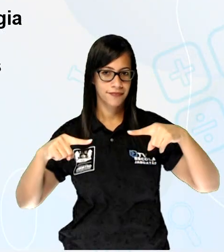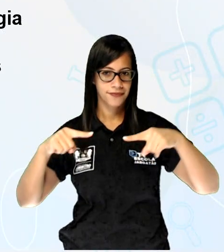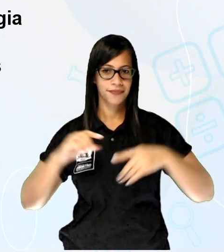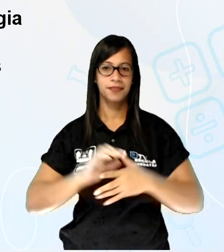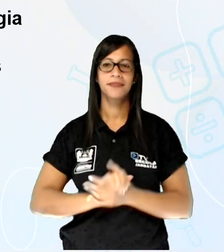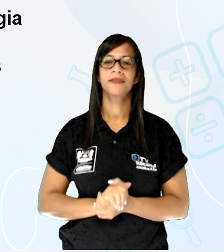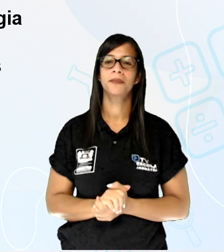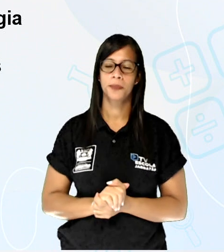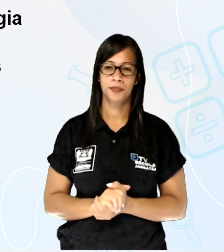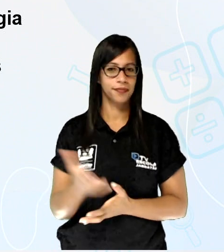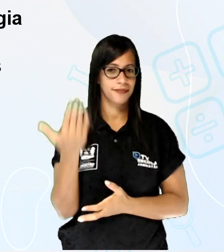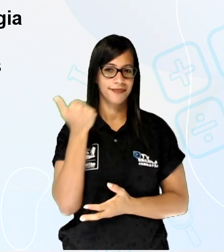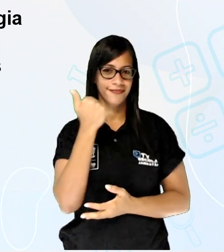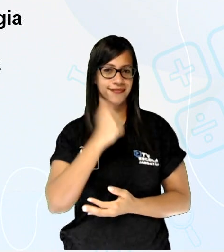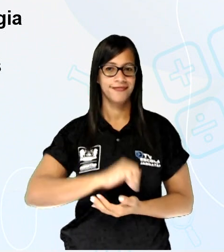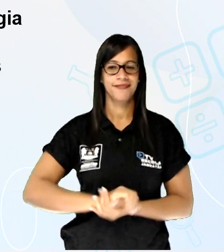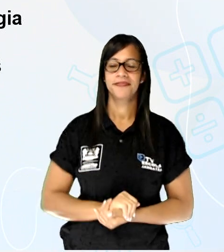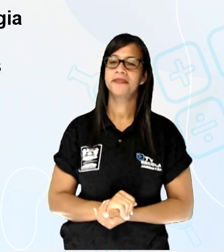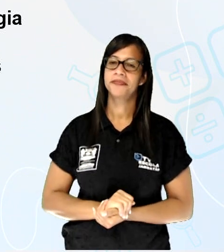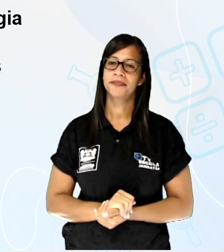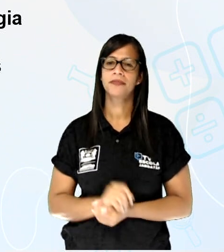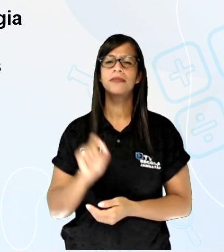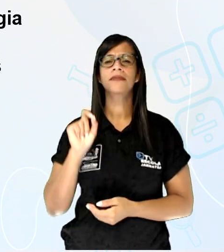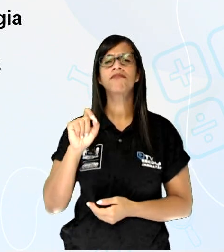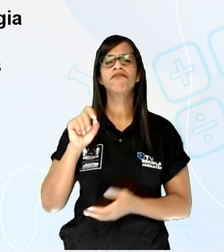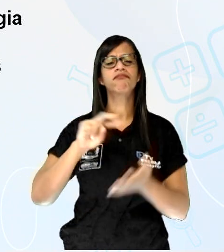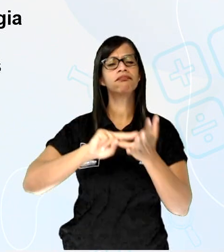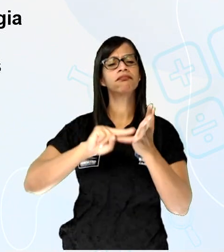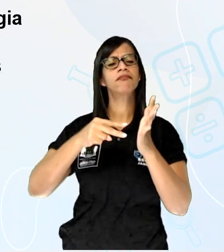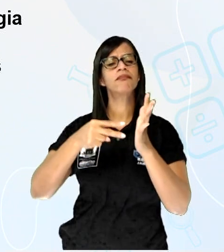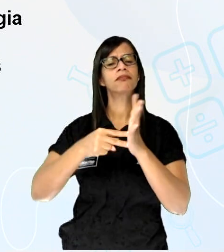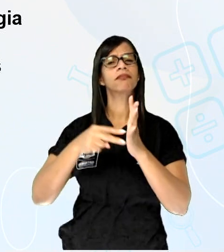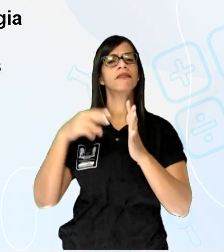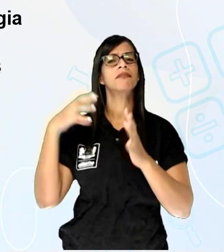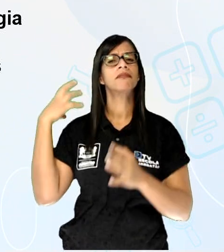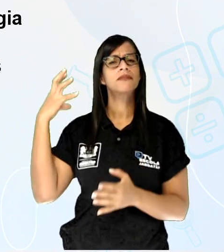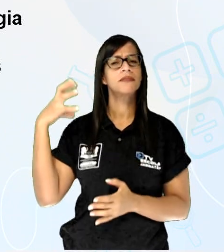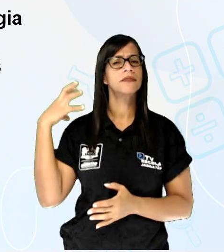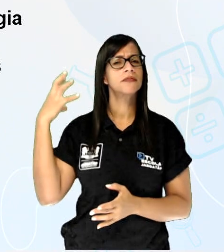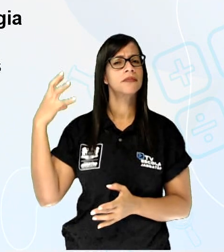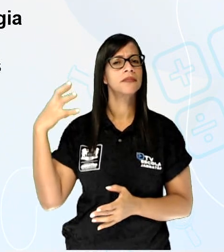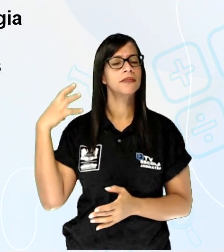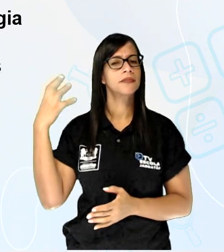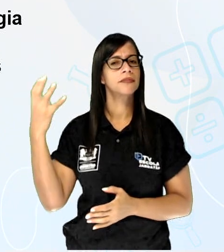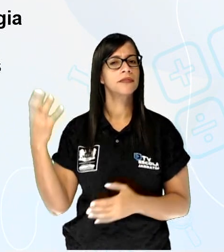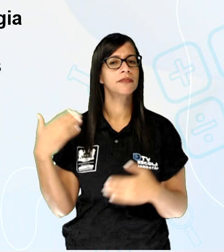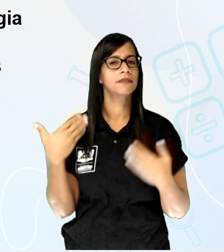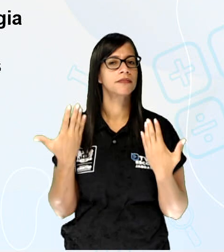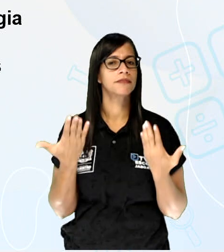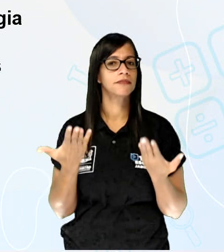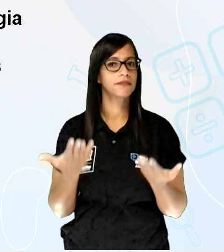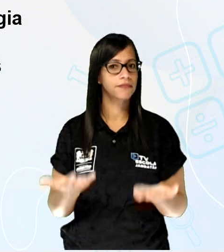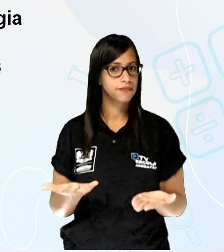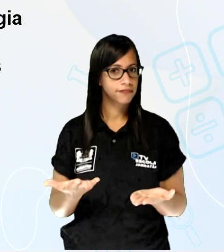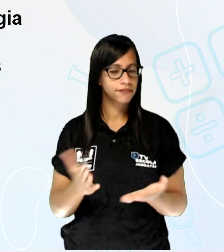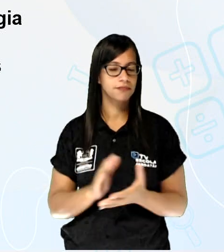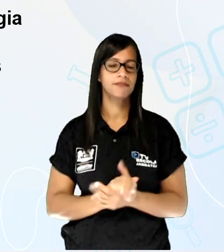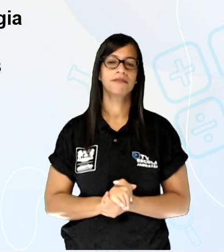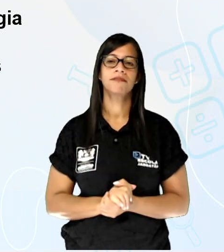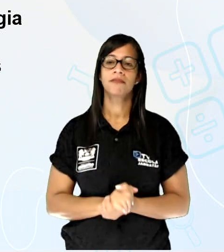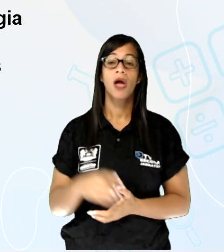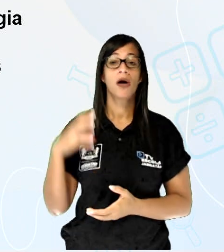viagem? Vamos lá. O que é o som? Você já parou para pensar o que é o som? O som é uma forma